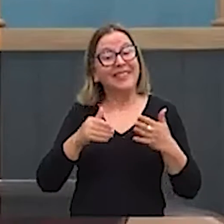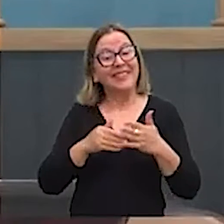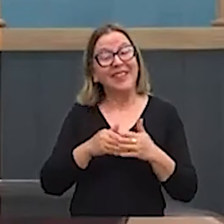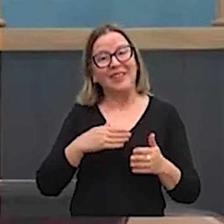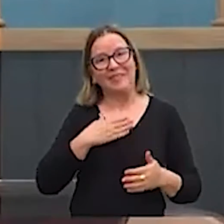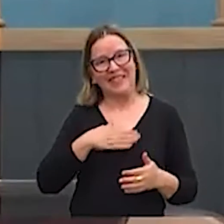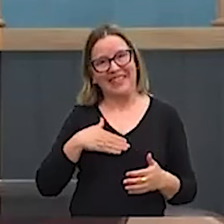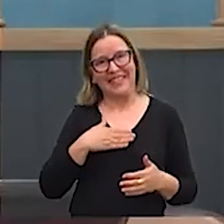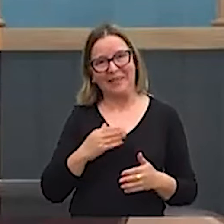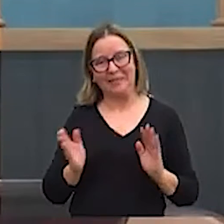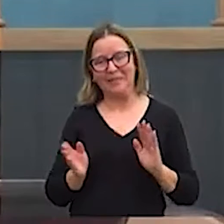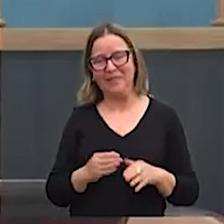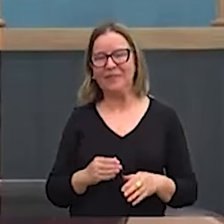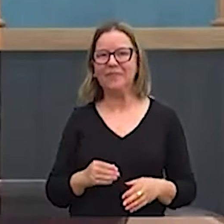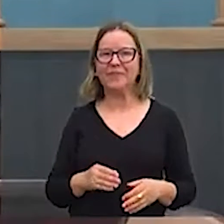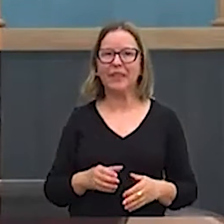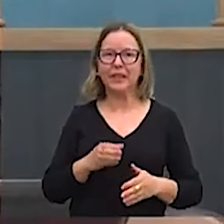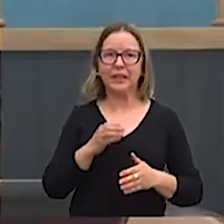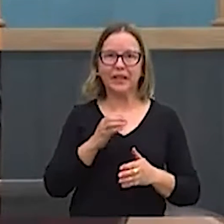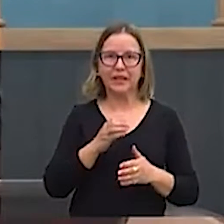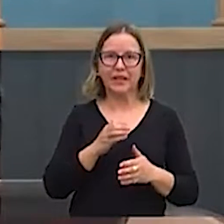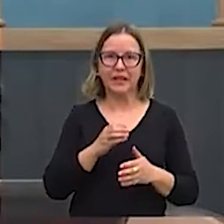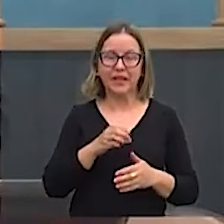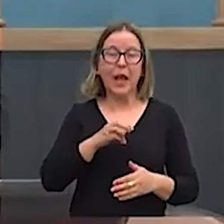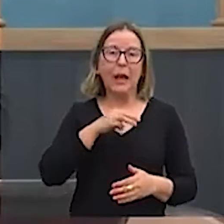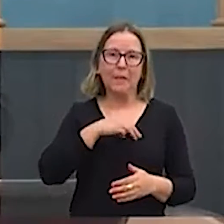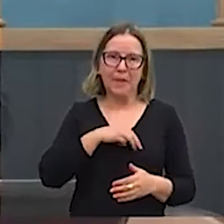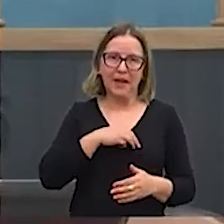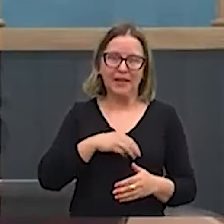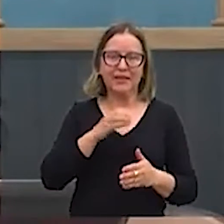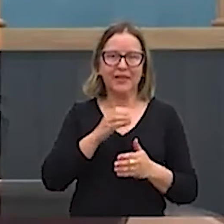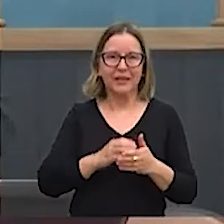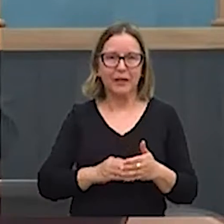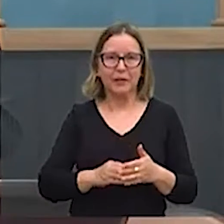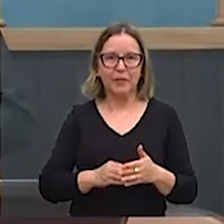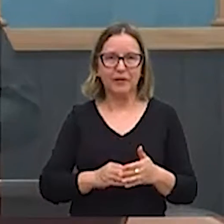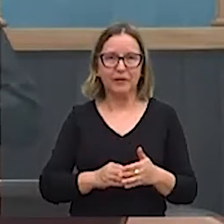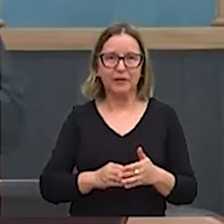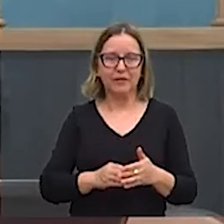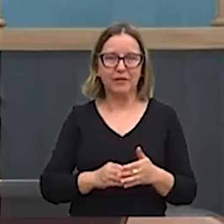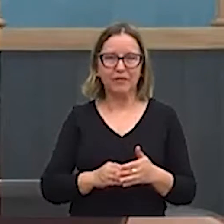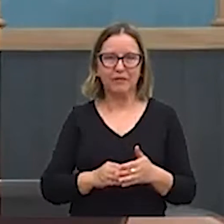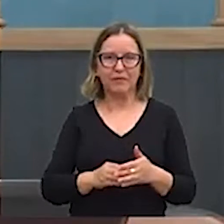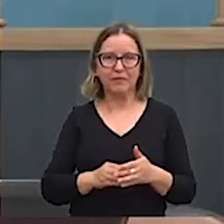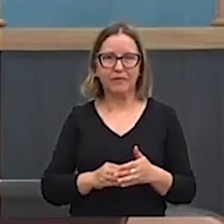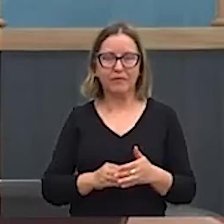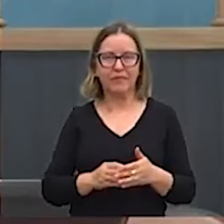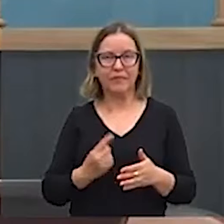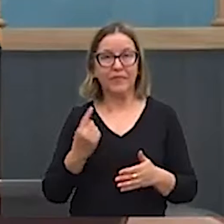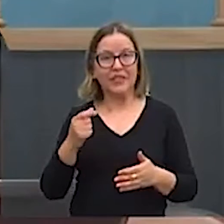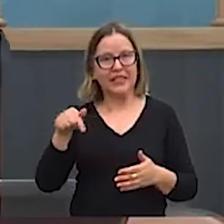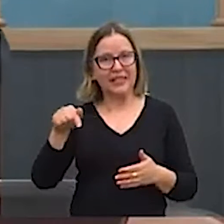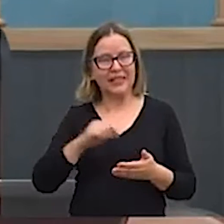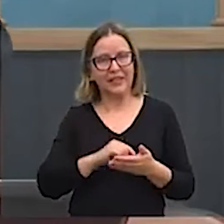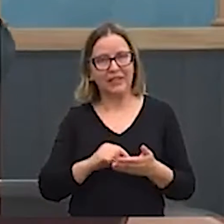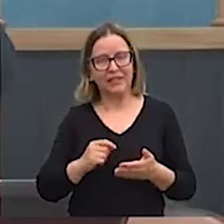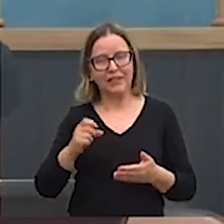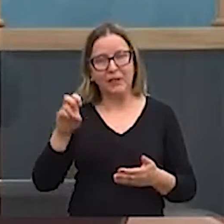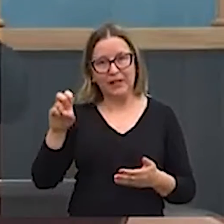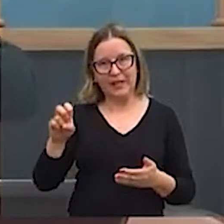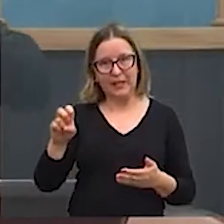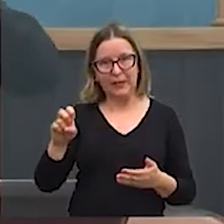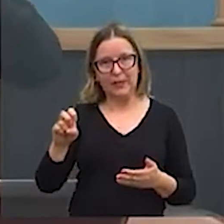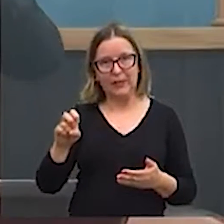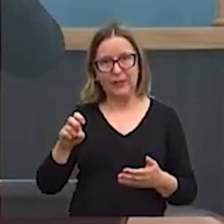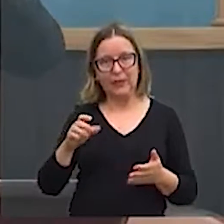Lá no capítulo 17 de Mateus também, no verso 5, nós temos Jesus aqui no